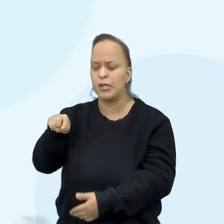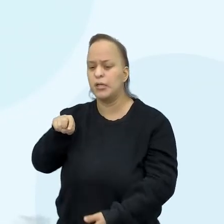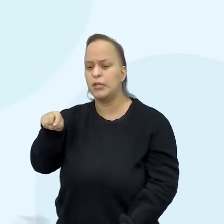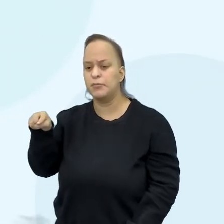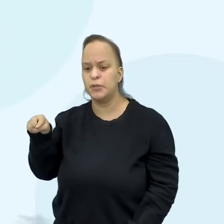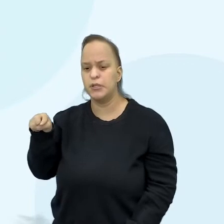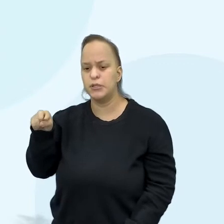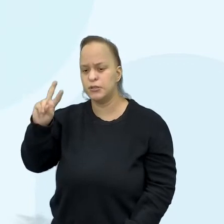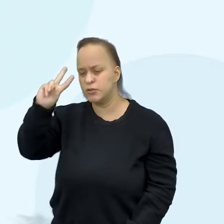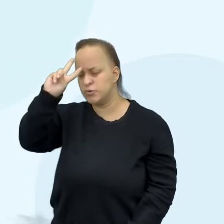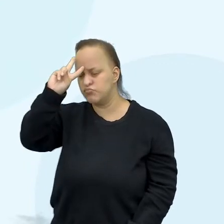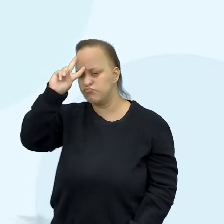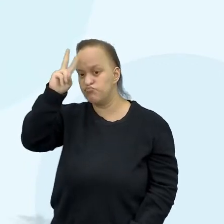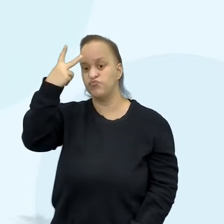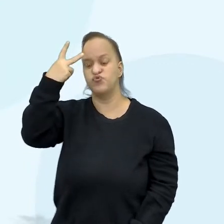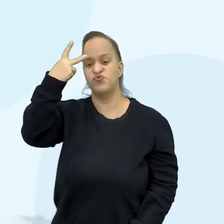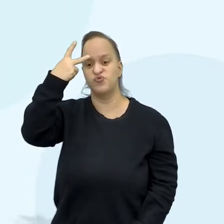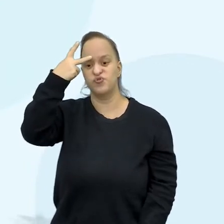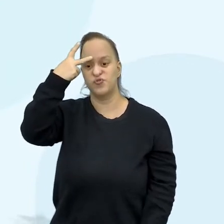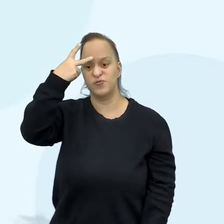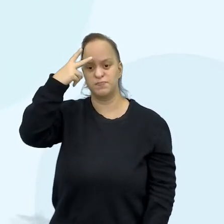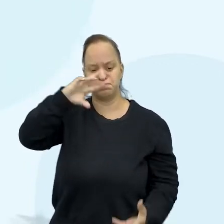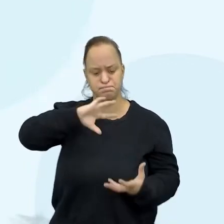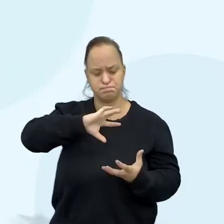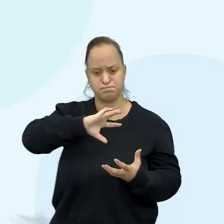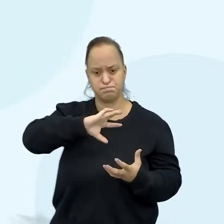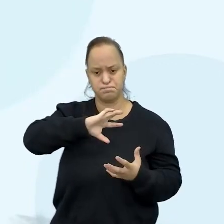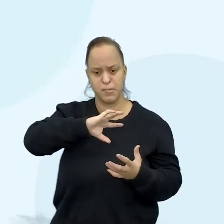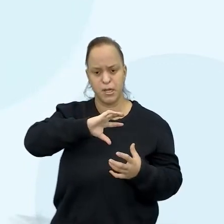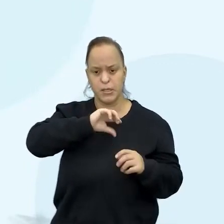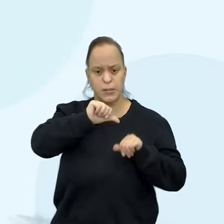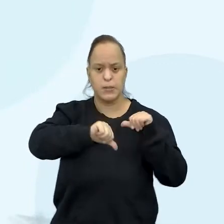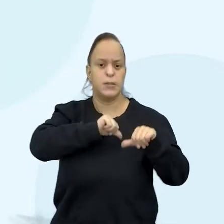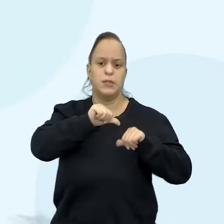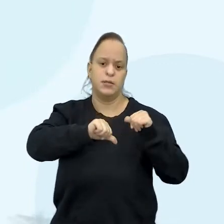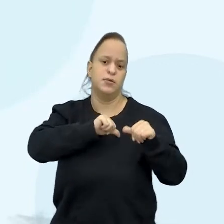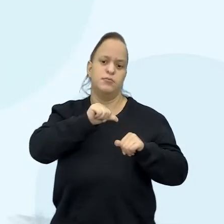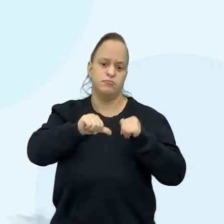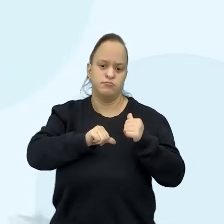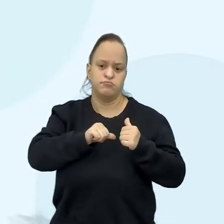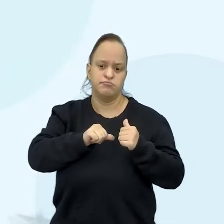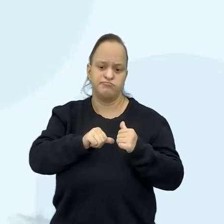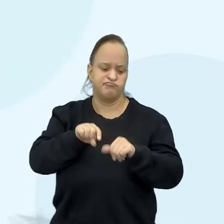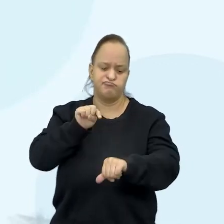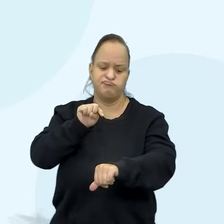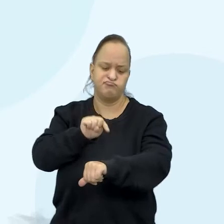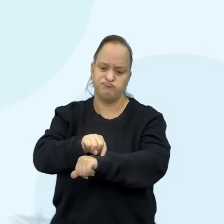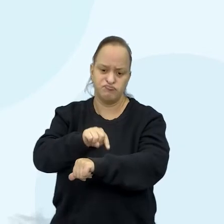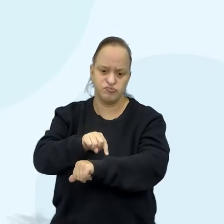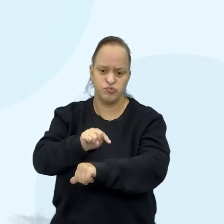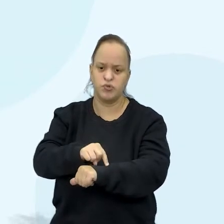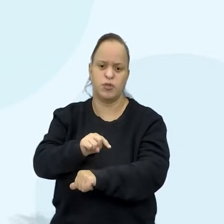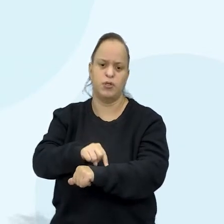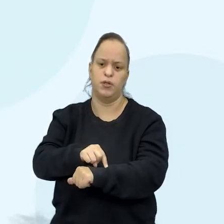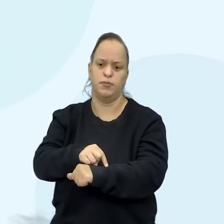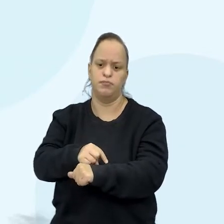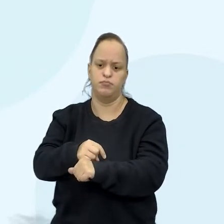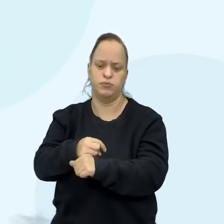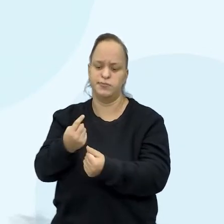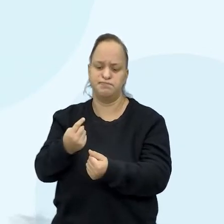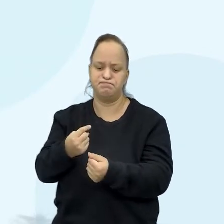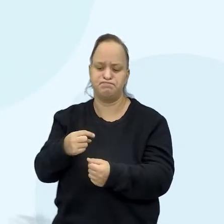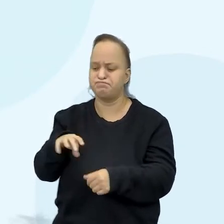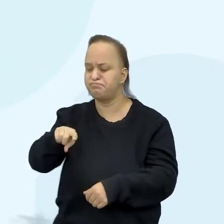né? Então, que tem a ver com disciplinar o tempo, as disposições e as atividades de